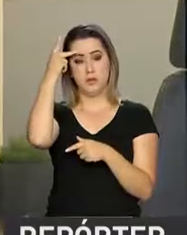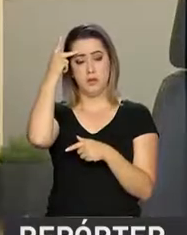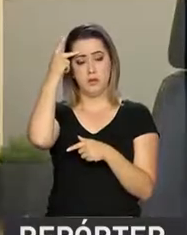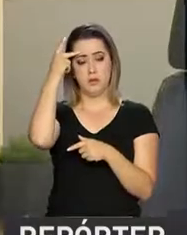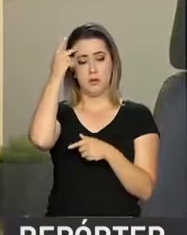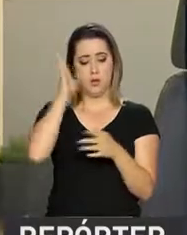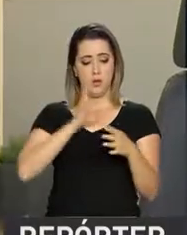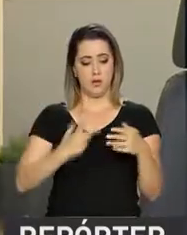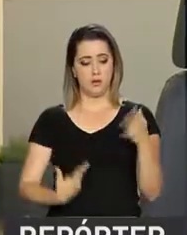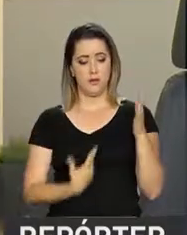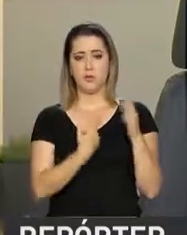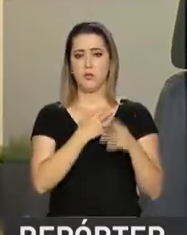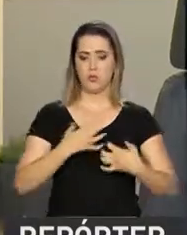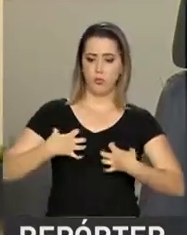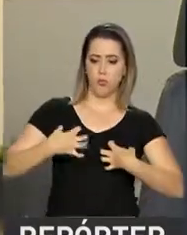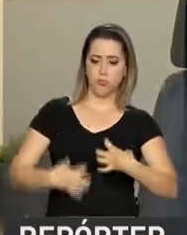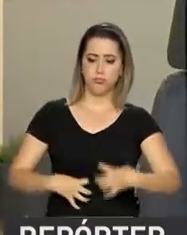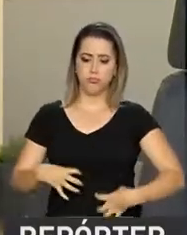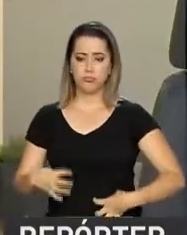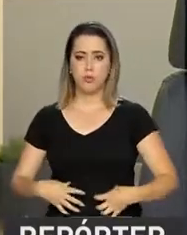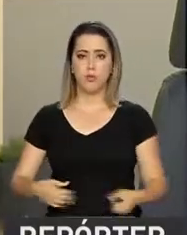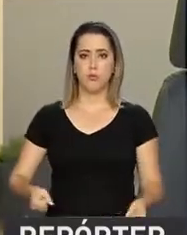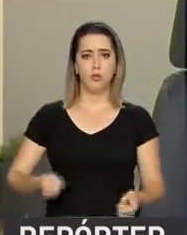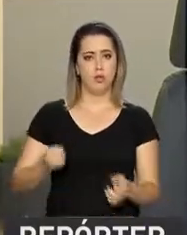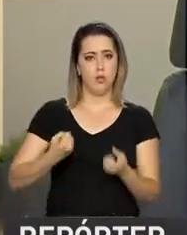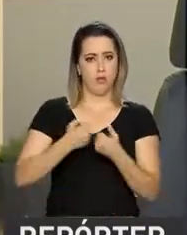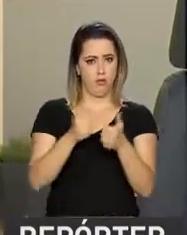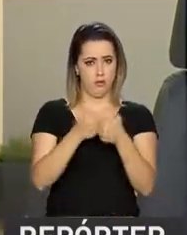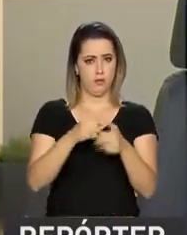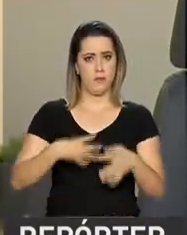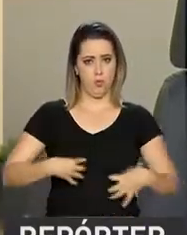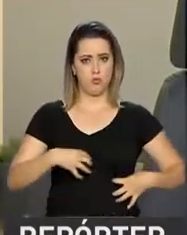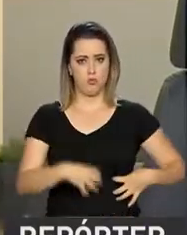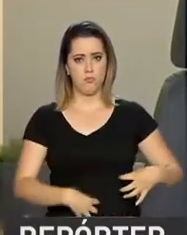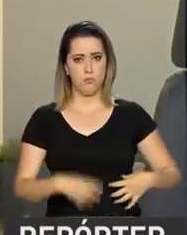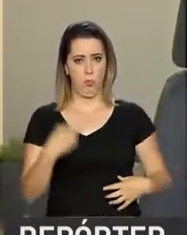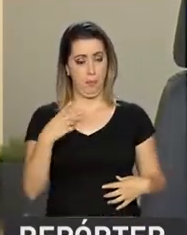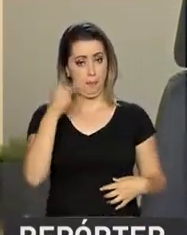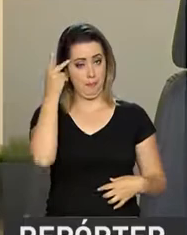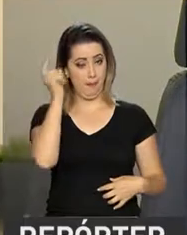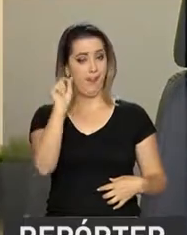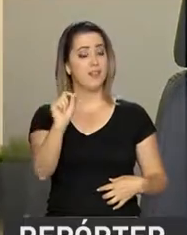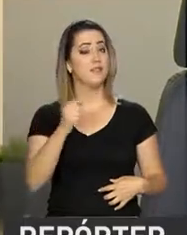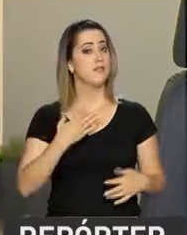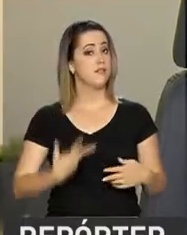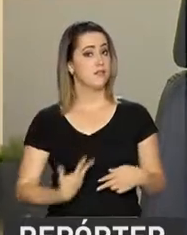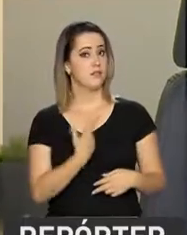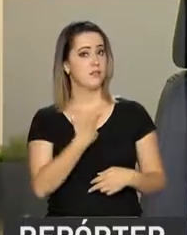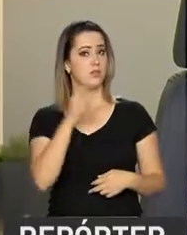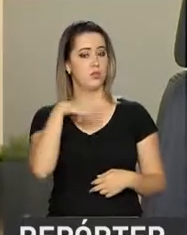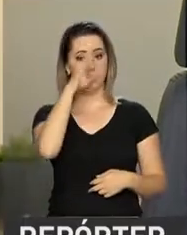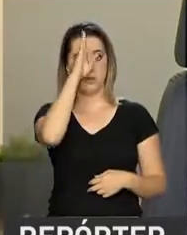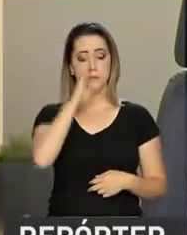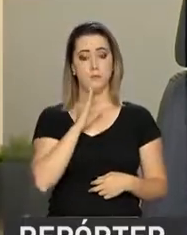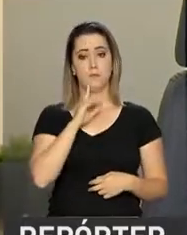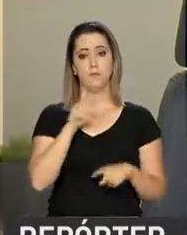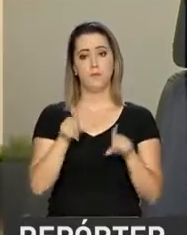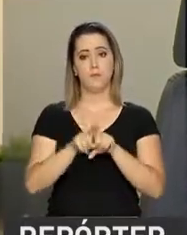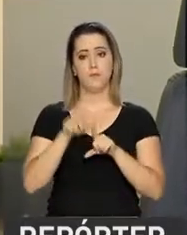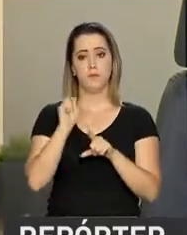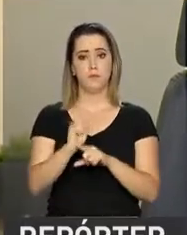por meio de um convênio, aí dentro, seguindo essa diretriz do PROFAL, em que de graça, assim, e